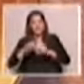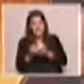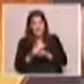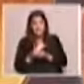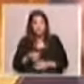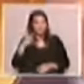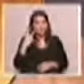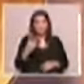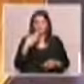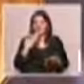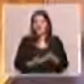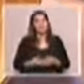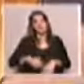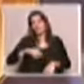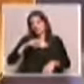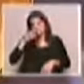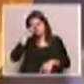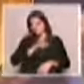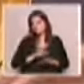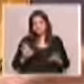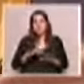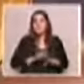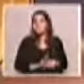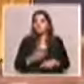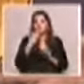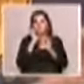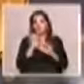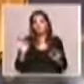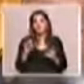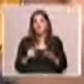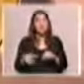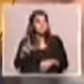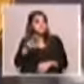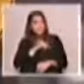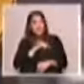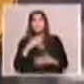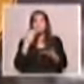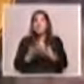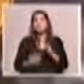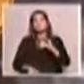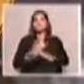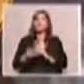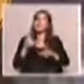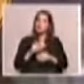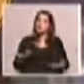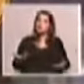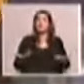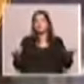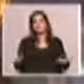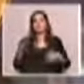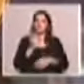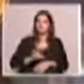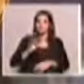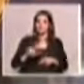um, que é para a desgraça ser de tal. Não, são ótimos. E ganharam um prémio de inovação. Ou seja, Manuela, há outras formas também